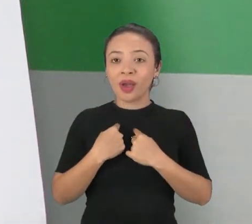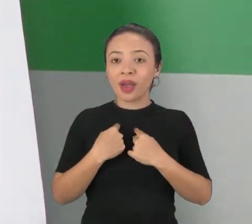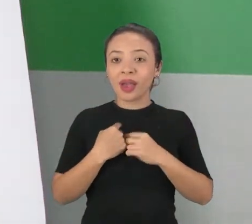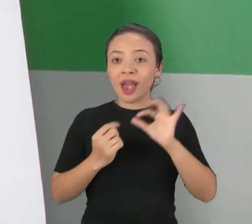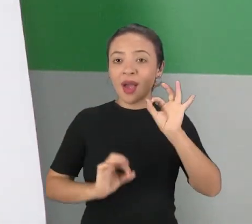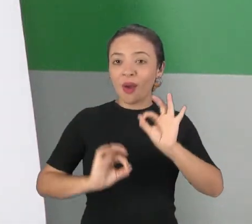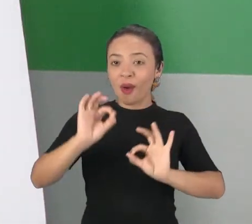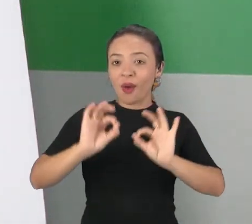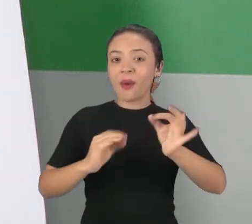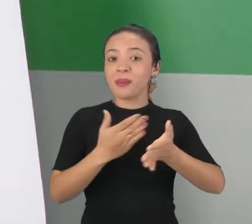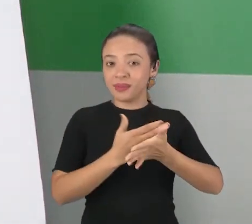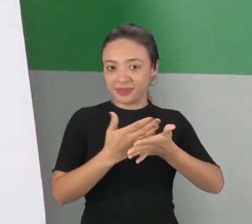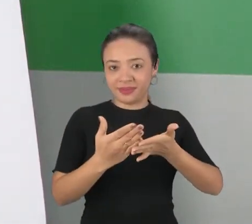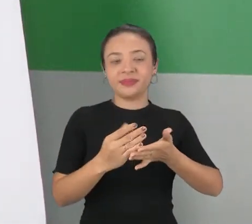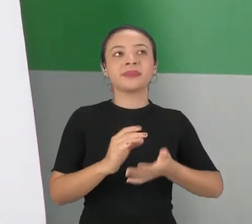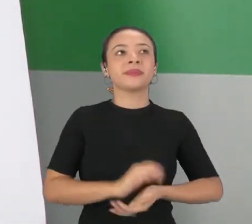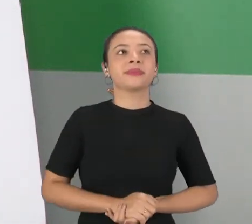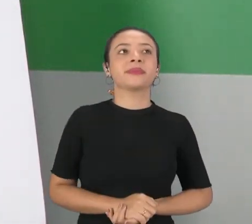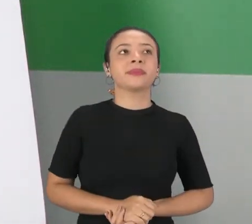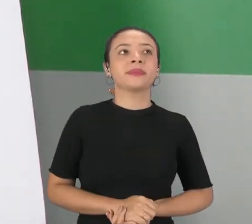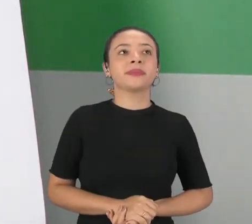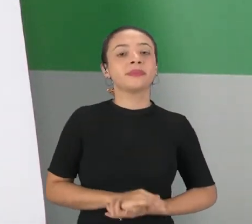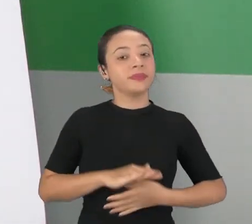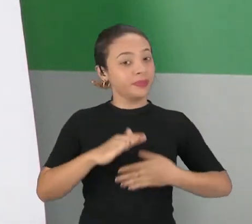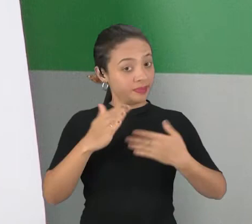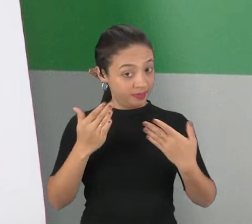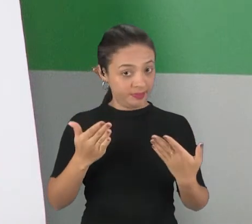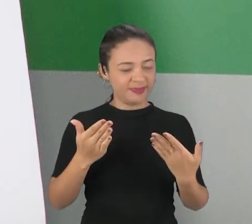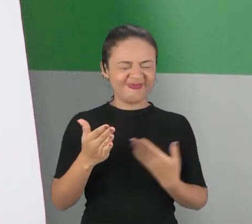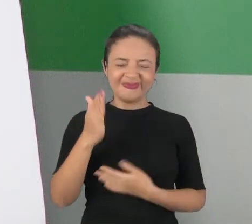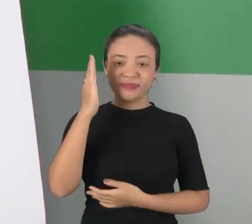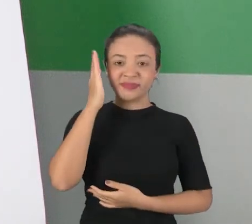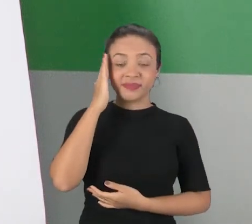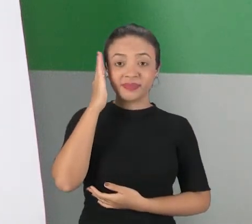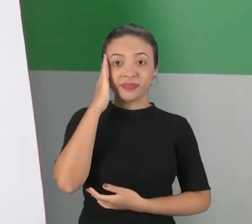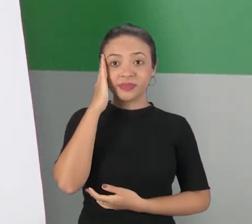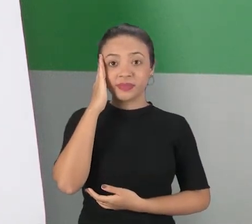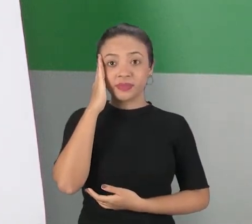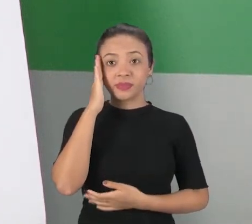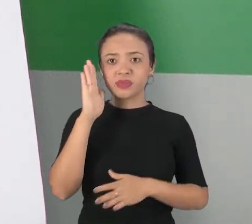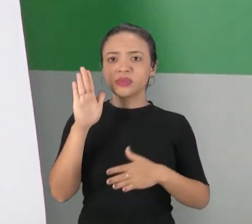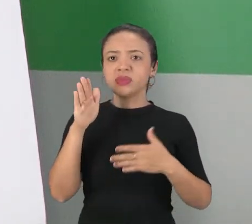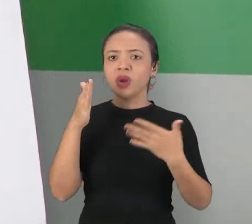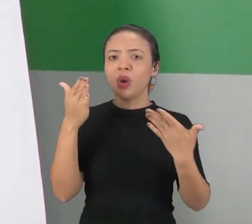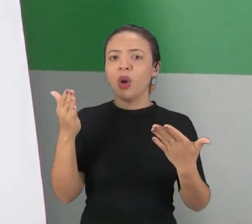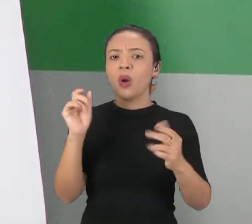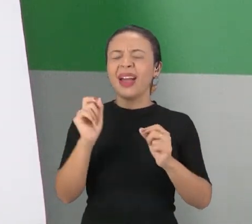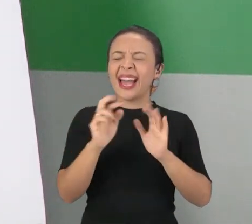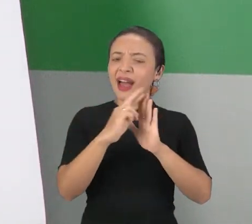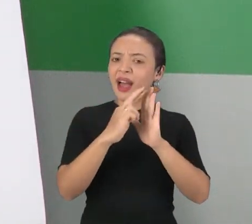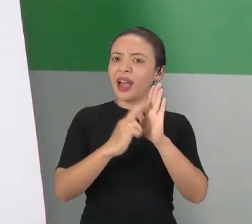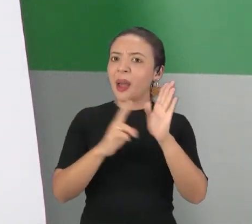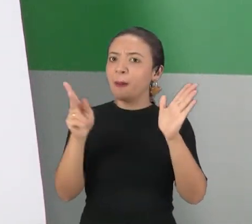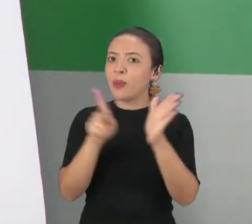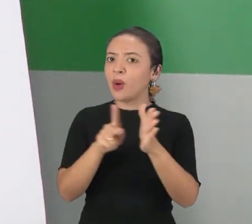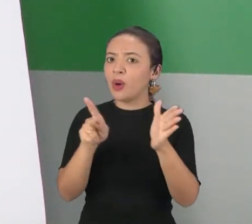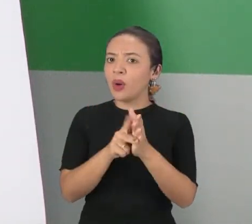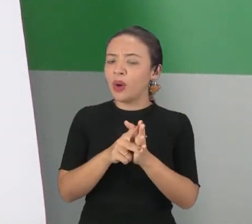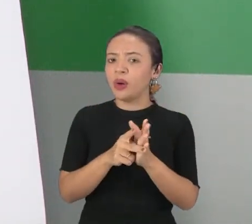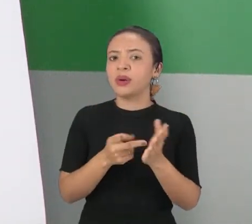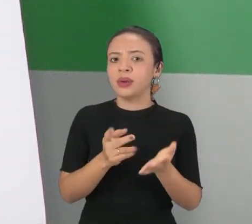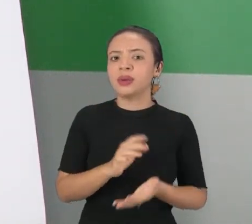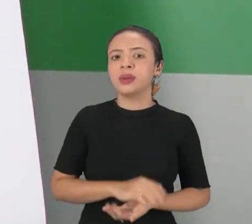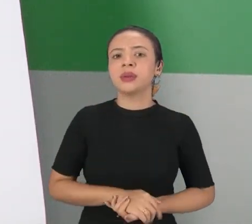começou a confeccionar então vamos aqui descobrir qual é o padrão desta sequência Então já